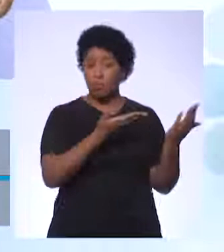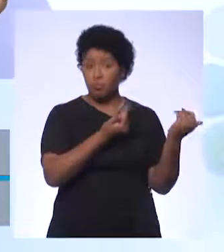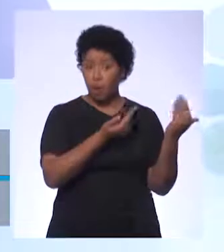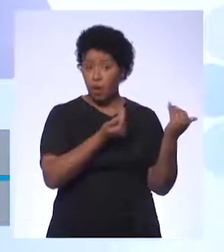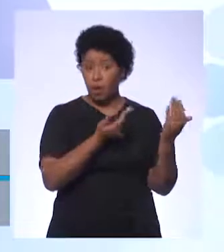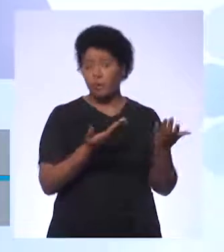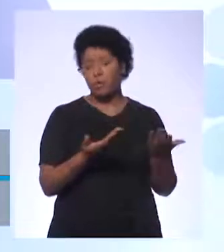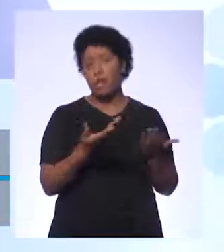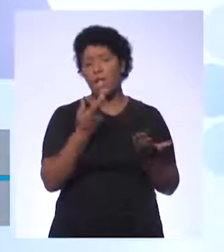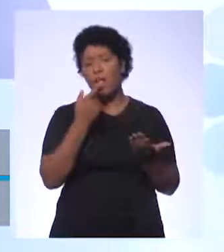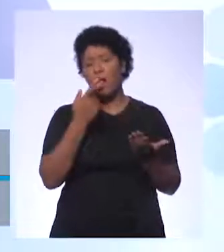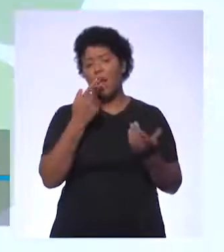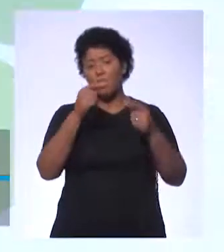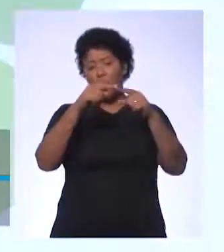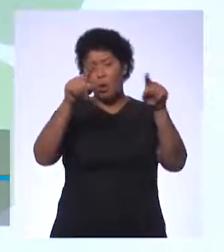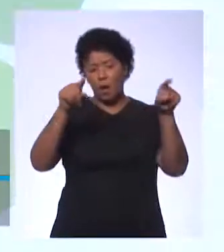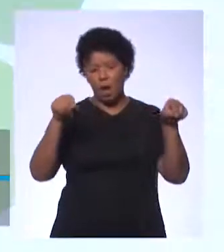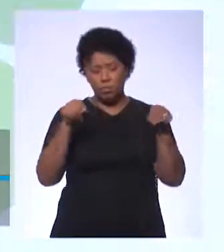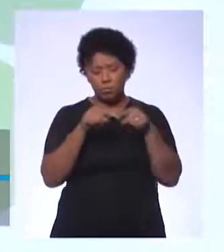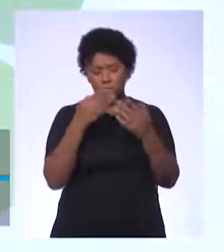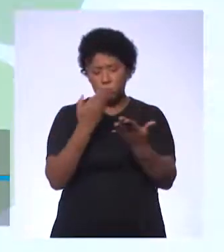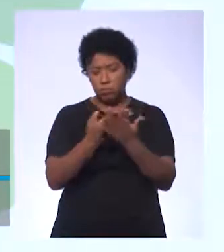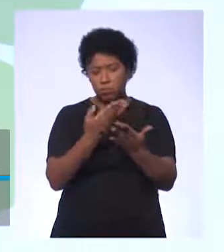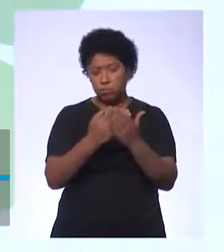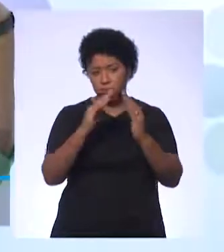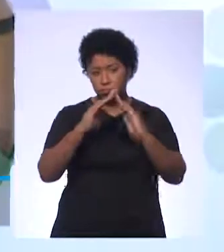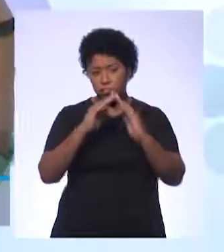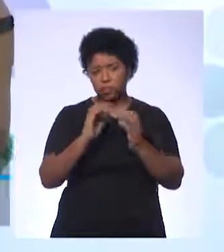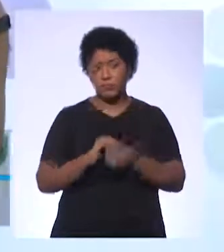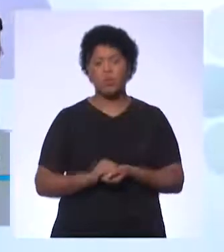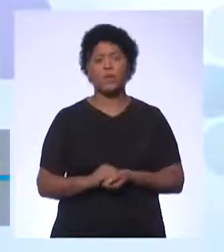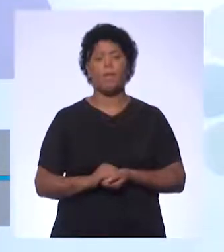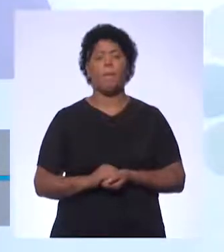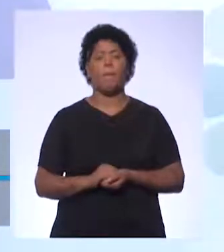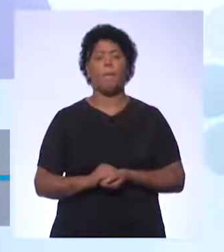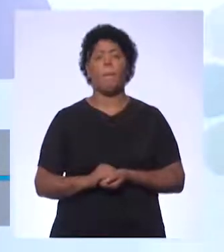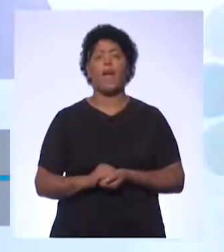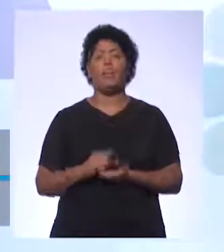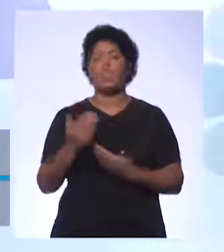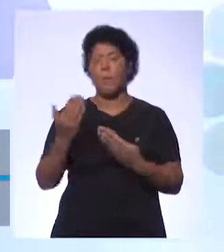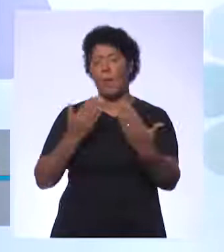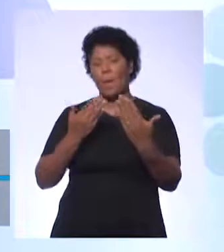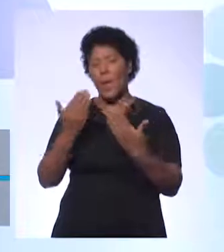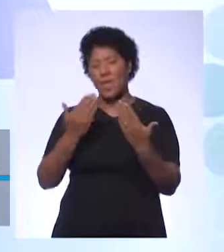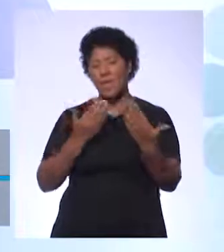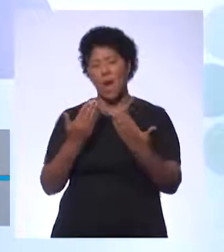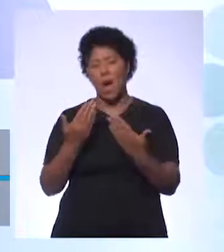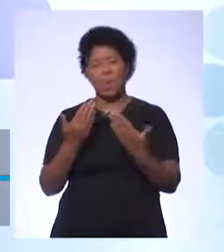numa escola. Colocamos lá, na época dele não tinha essa questão do cinema tão